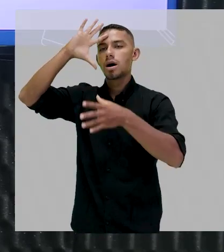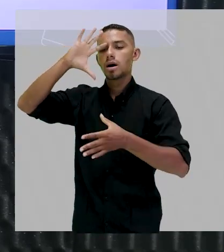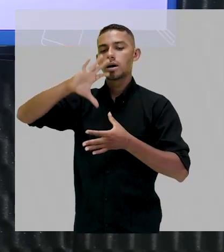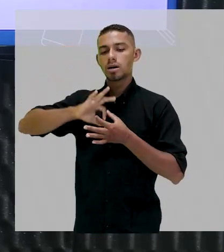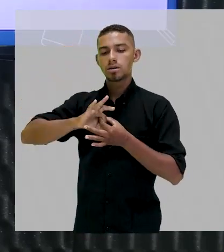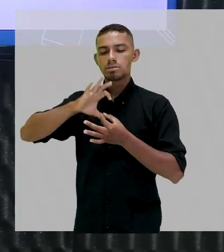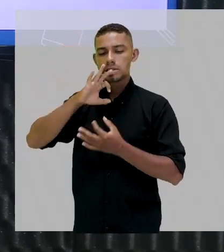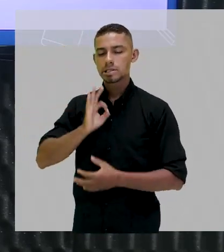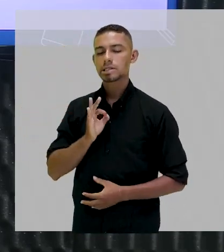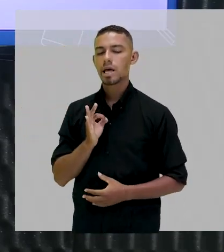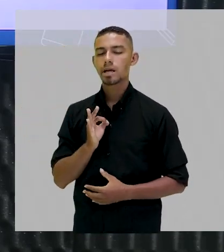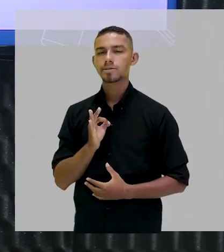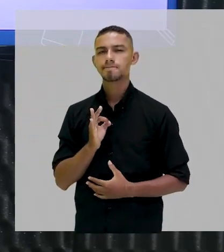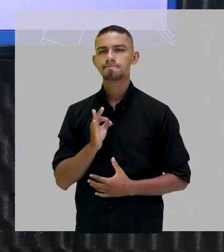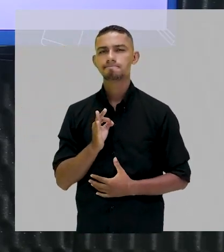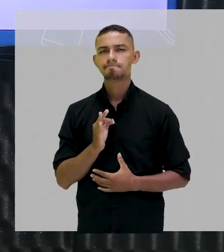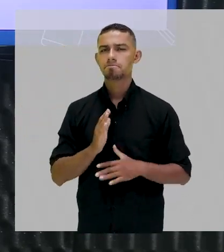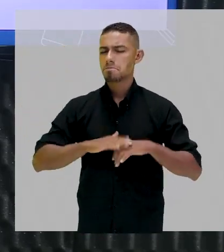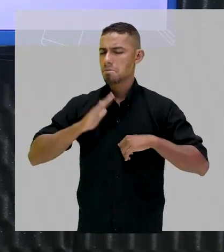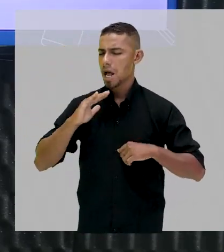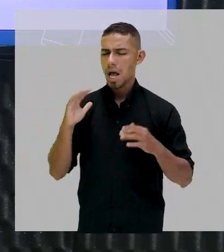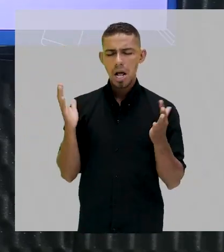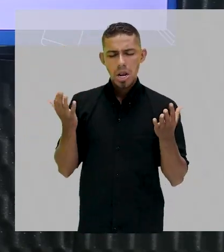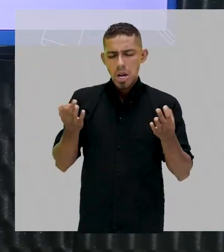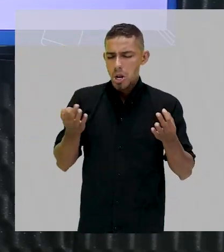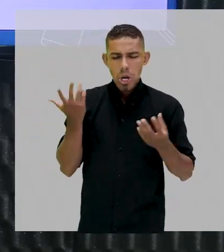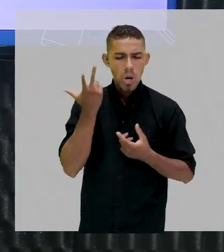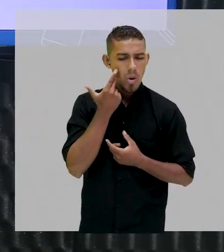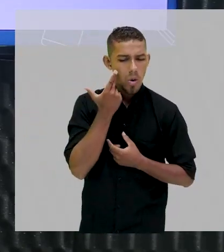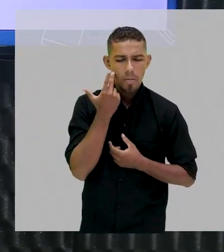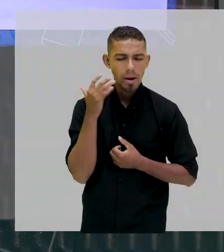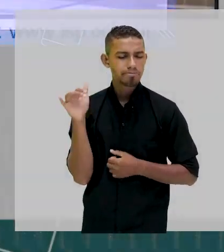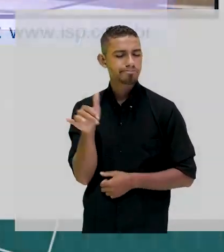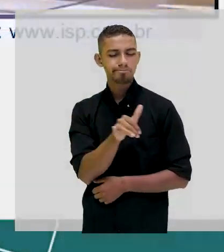seus movimentos de forma bem mais tranquila.